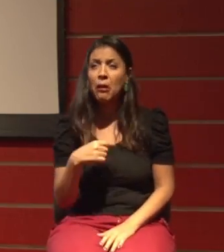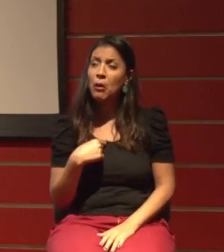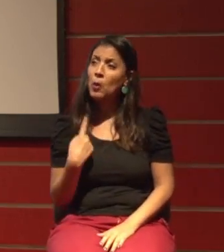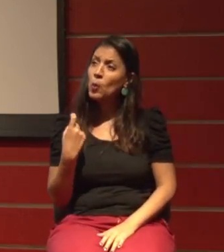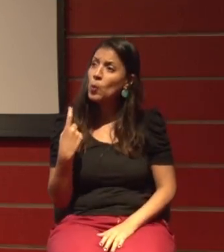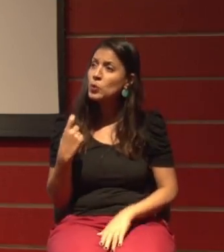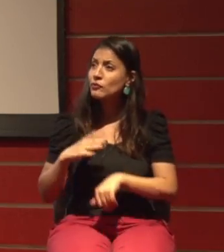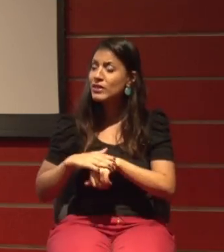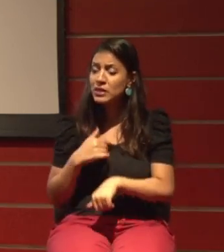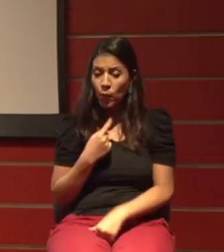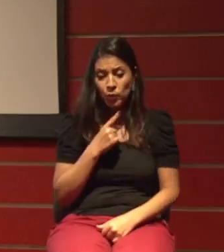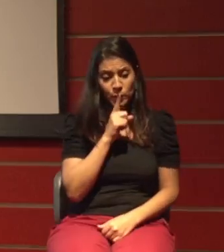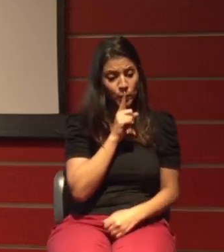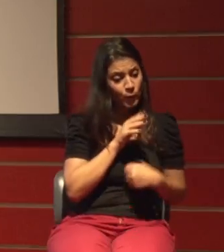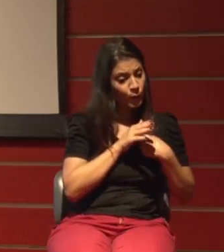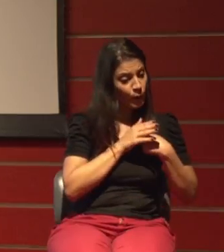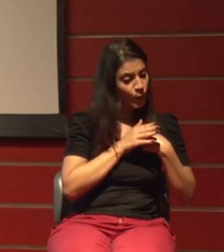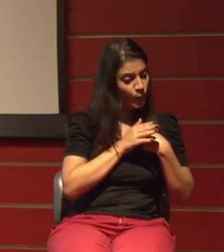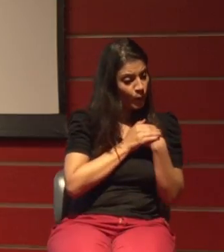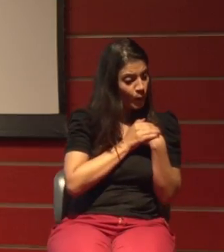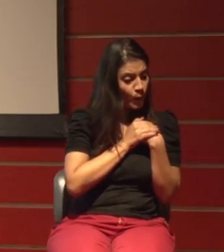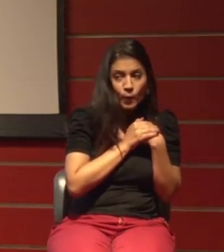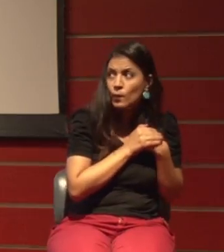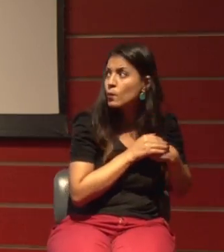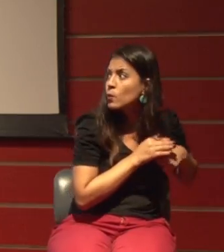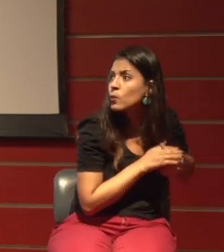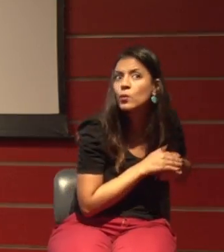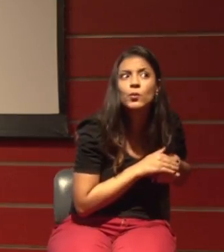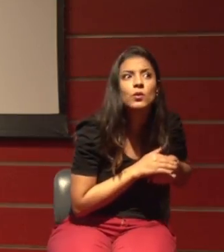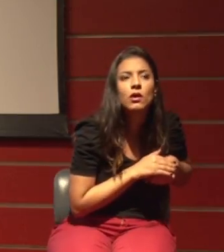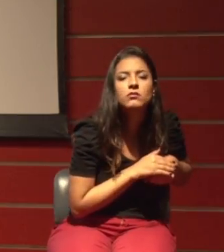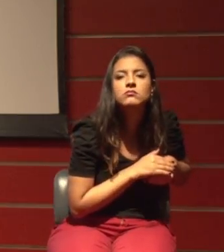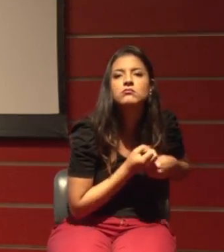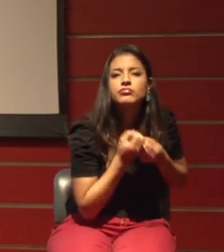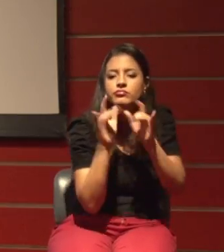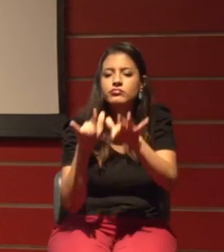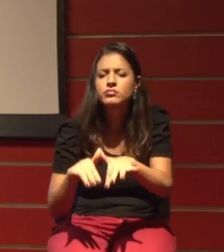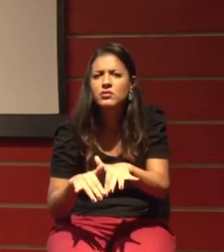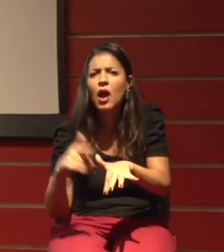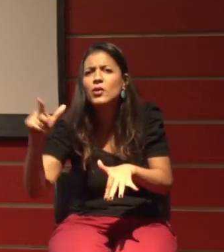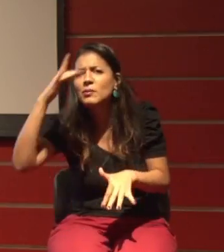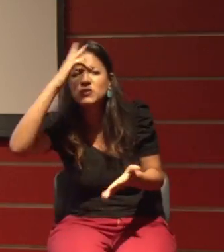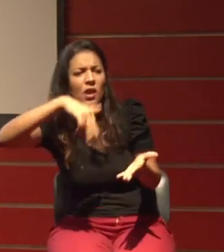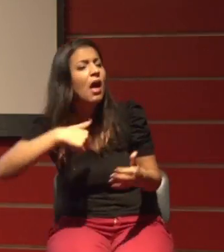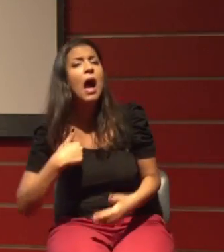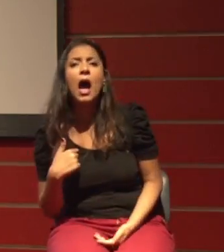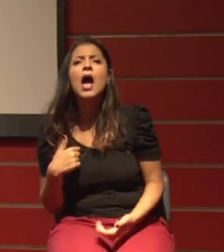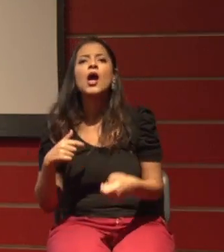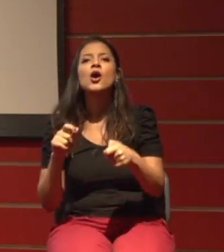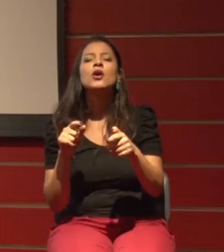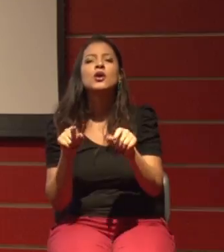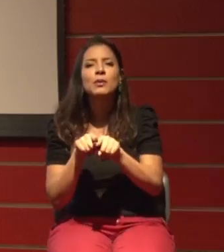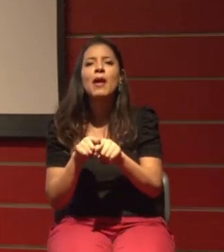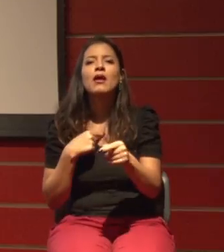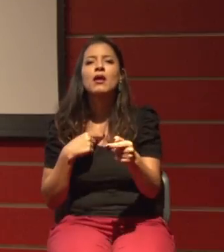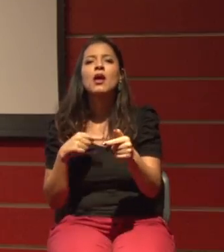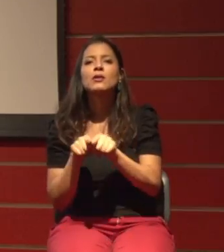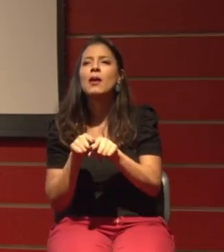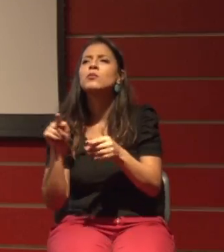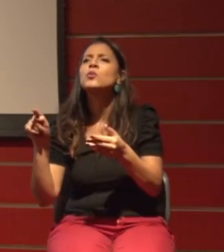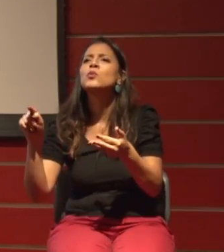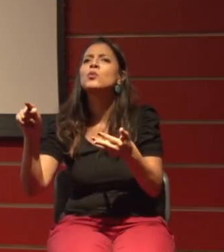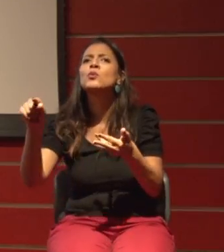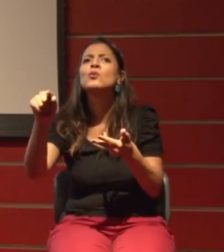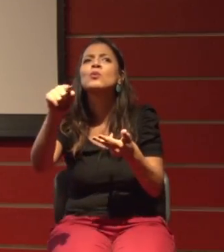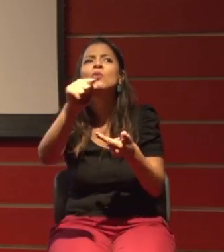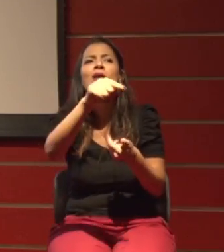aquilo lá Escondidinho para ninguém ver E aí você bota no papel e vem outro e fala Eu também faço eu também façil eu também faço Eu também faço então ao